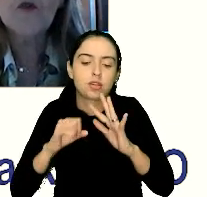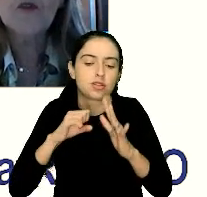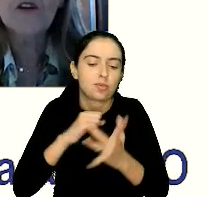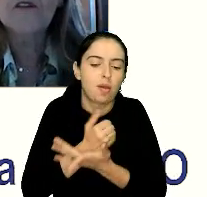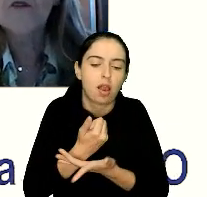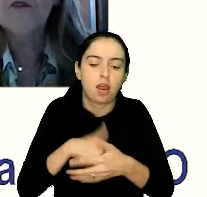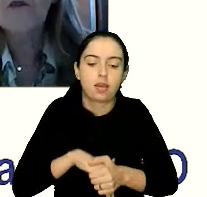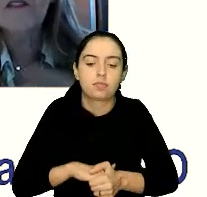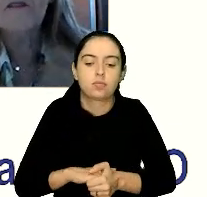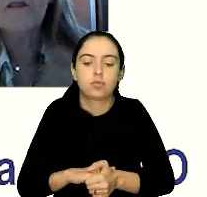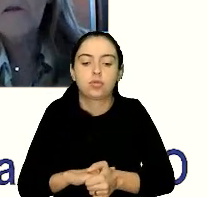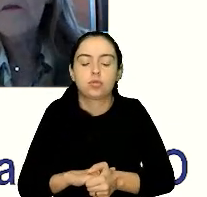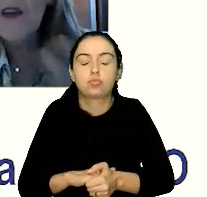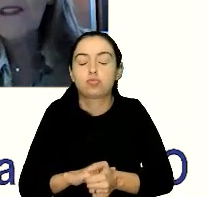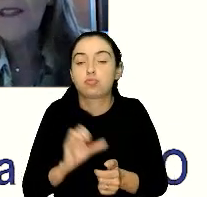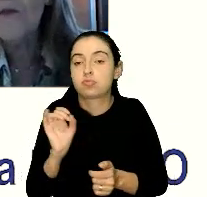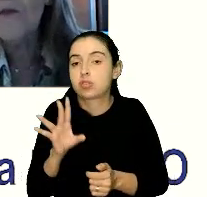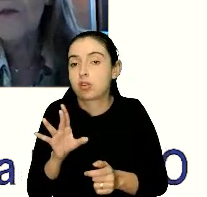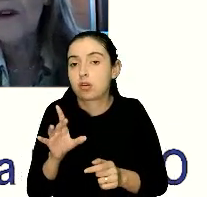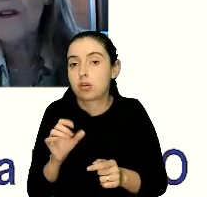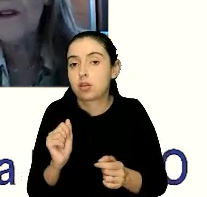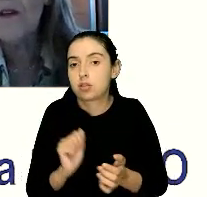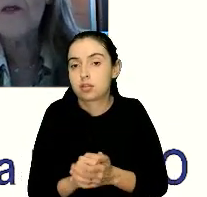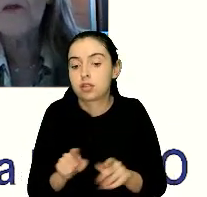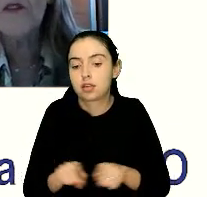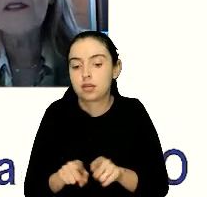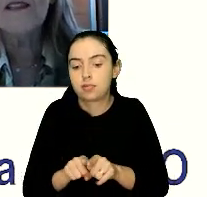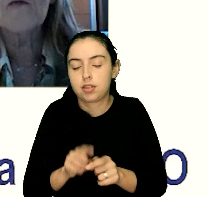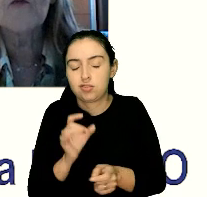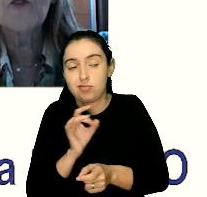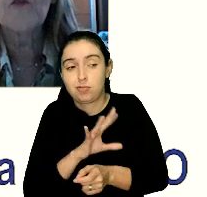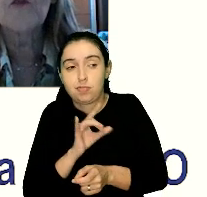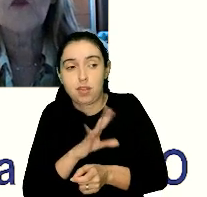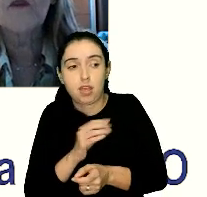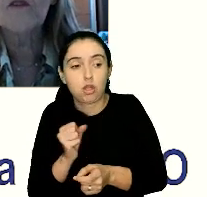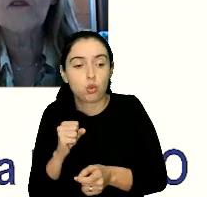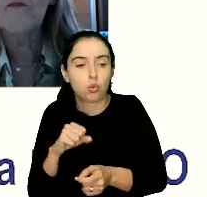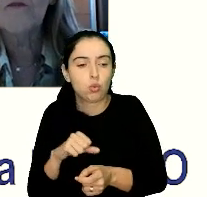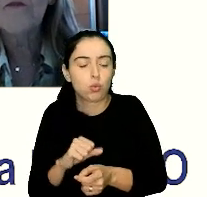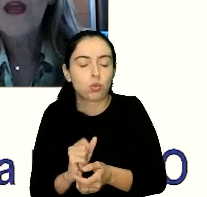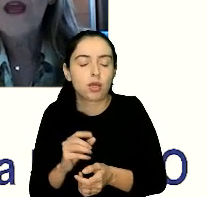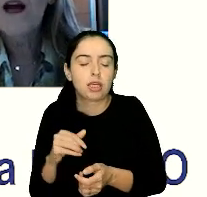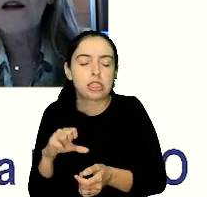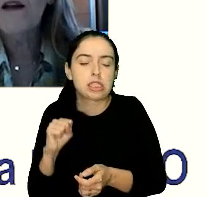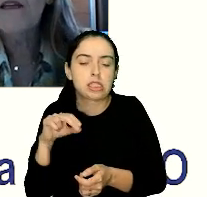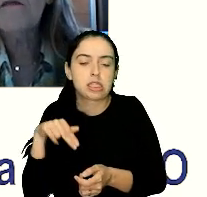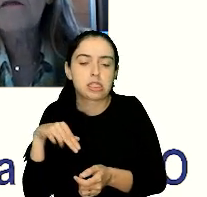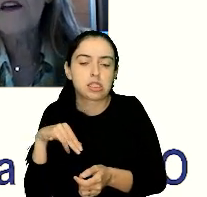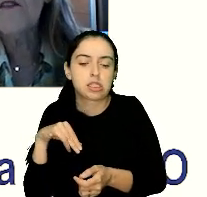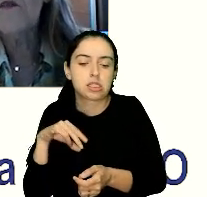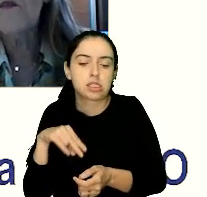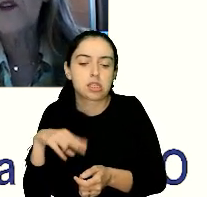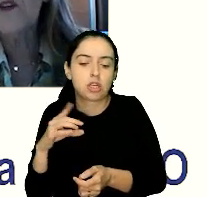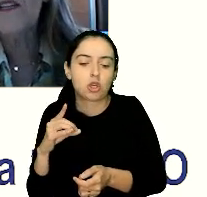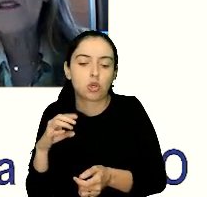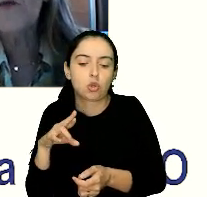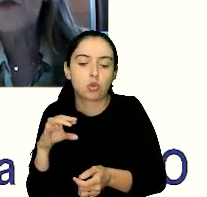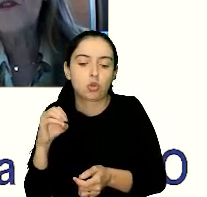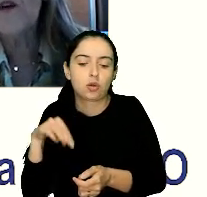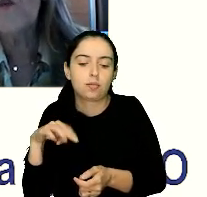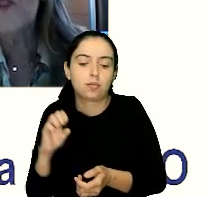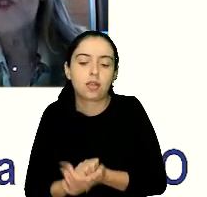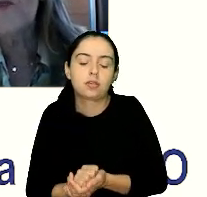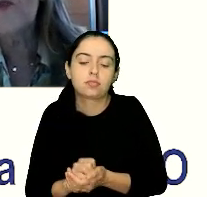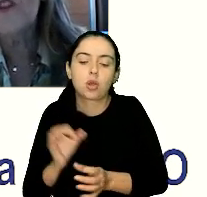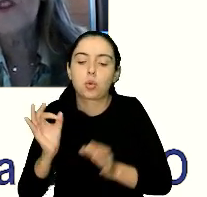não só de coronavírus, mas também da síndrome de burnout acontecendo no momento. Aqui tem a ver com a